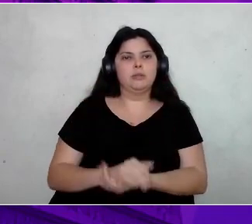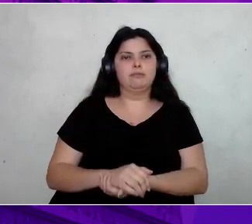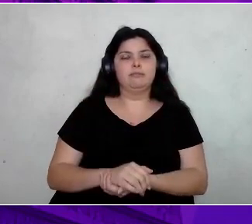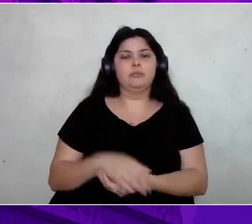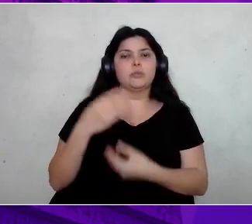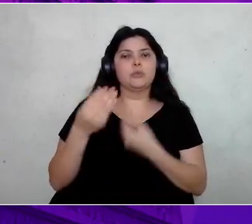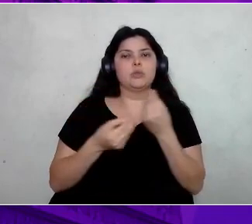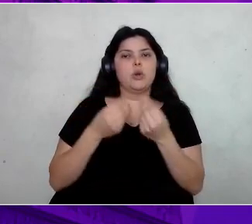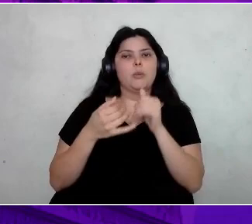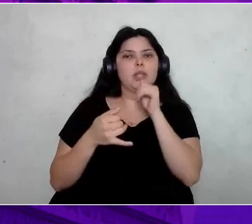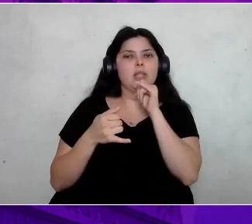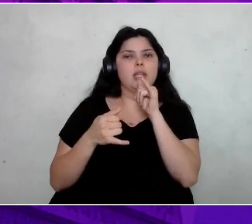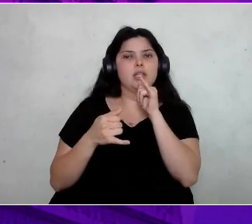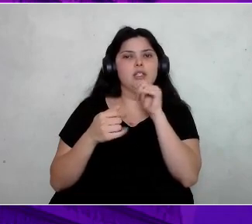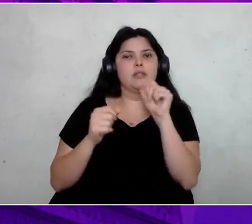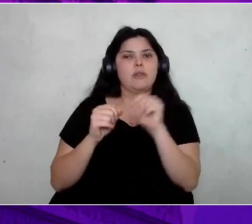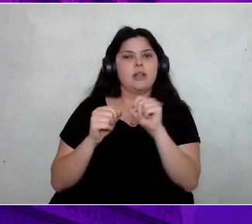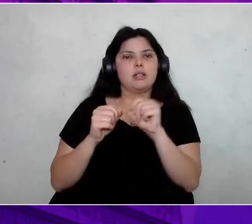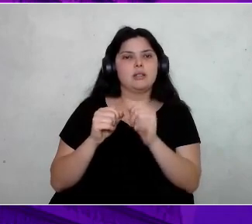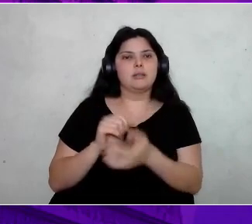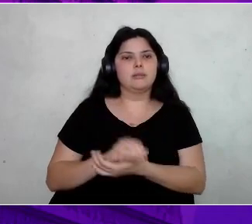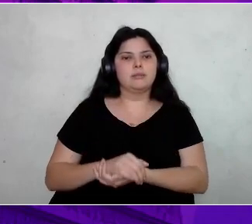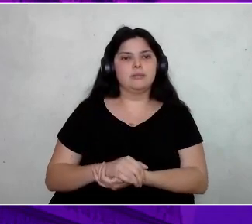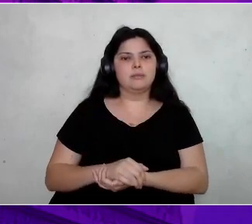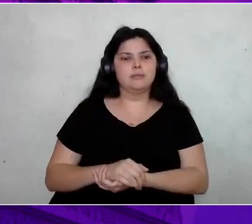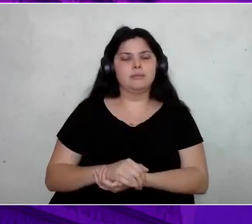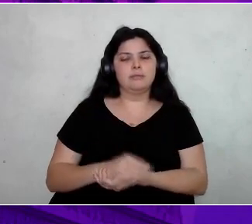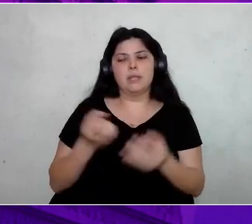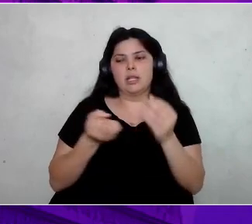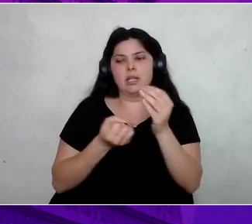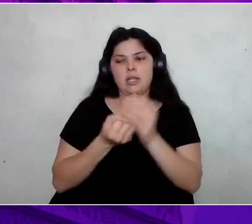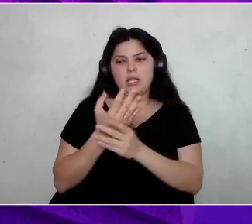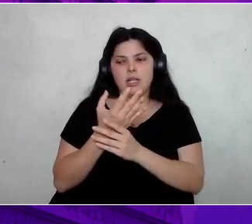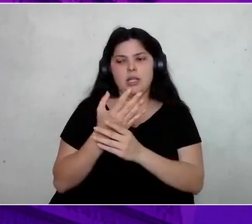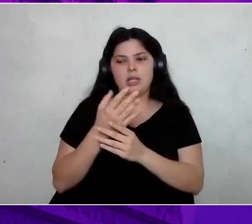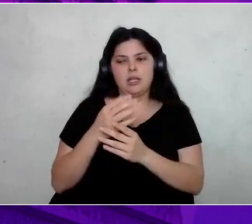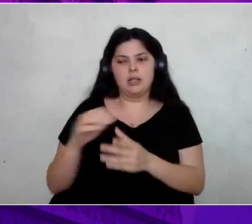isso? Bacana, gera um pacote de